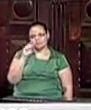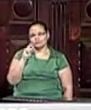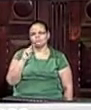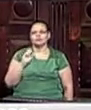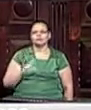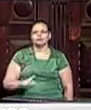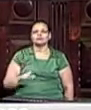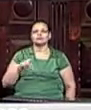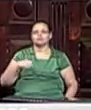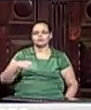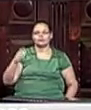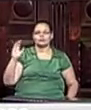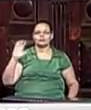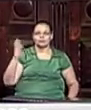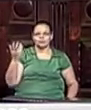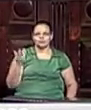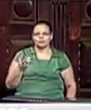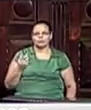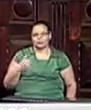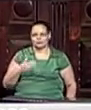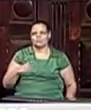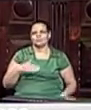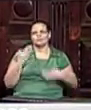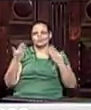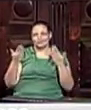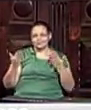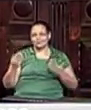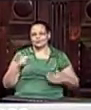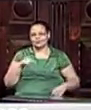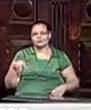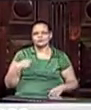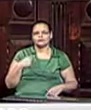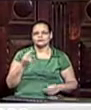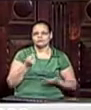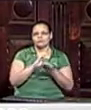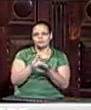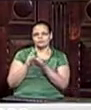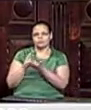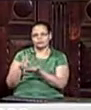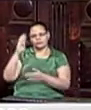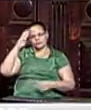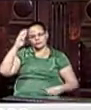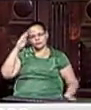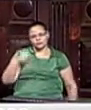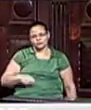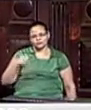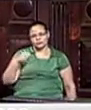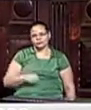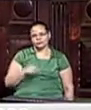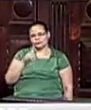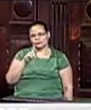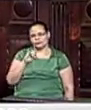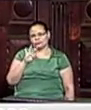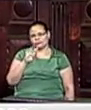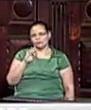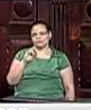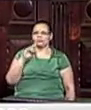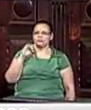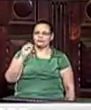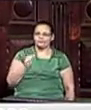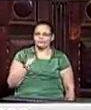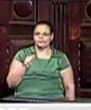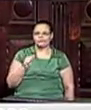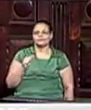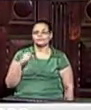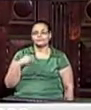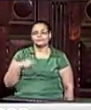obviamente, um impacto muito grande naqueles que patrocinaram a ditadura no Brasil e naqueles que patrocinaram o